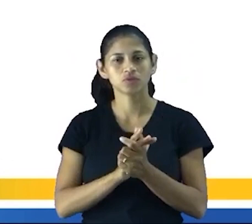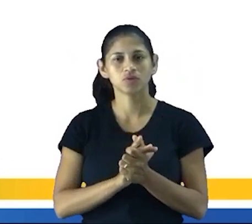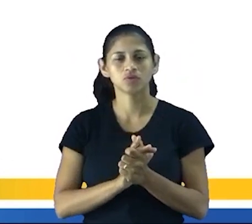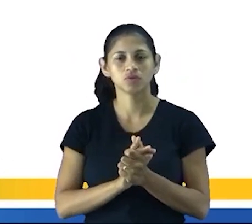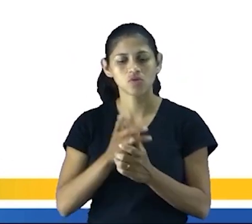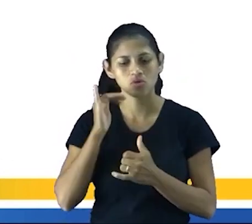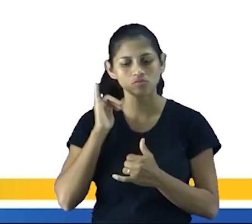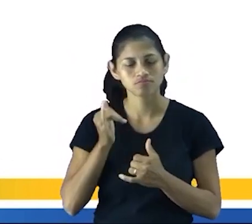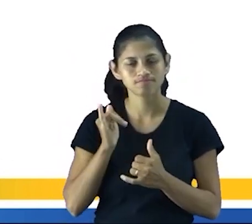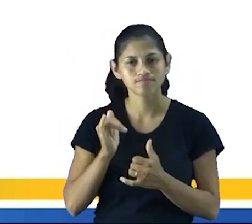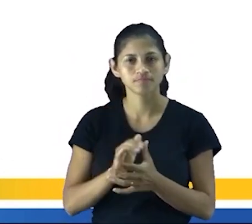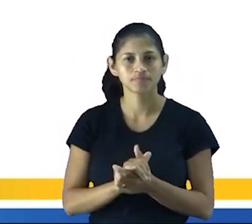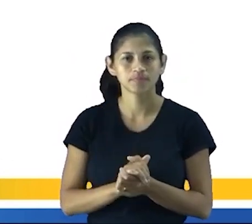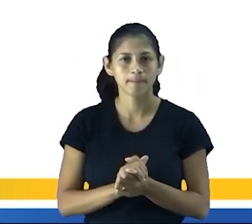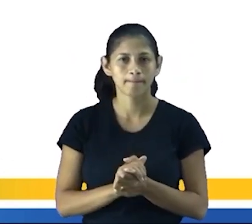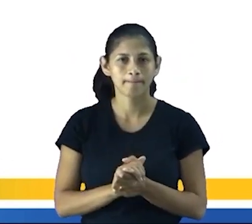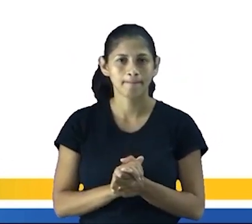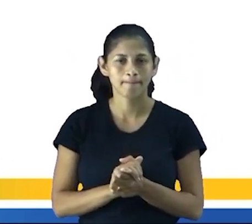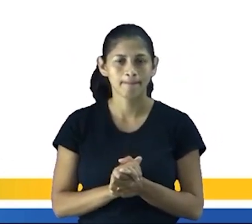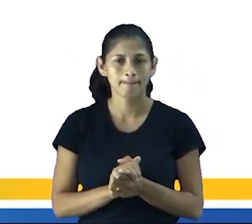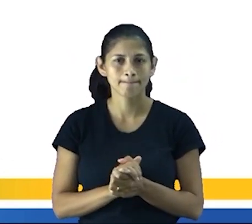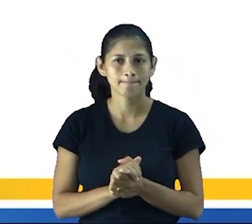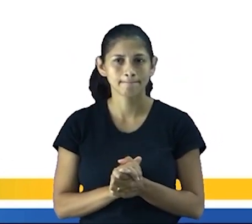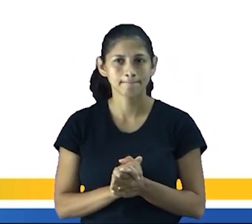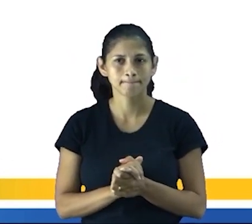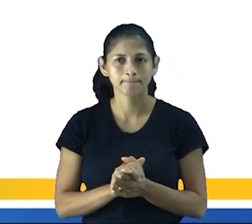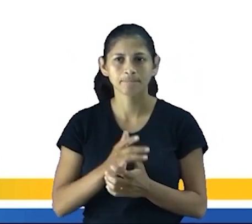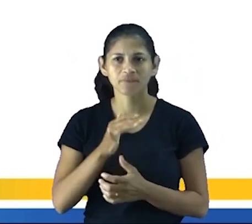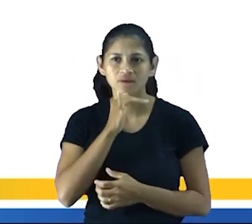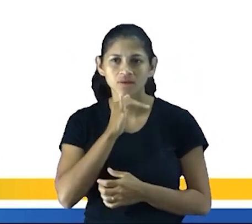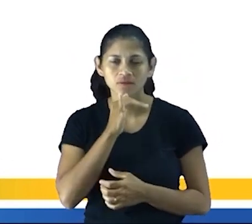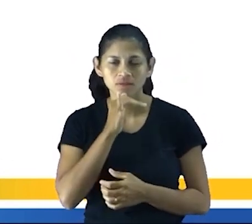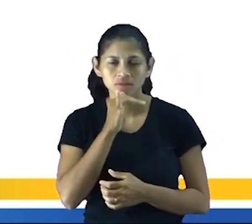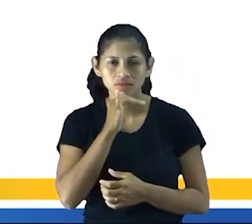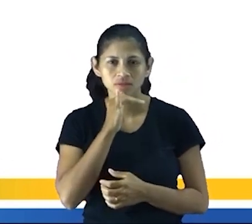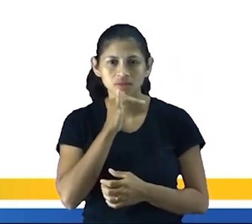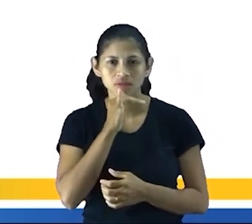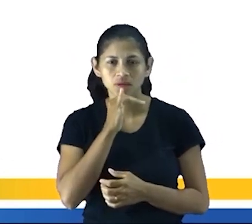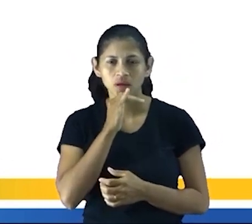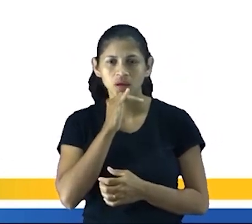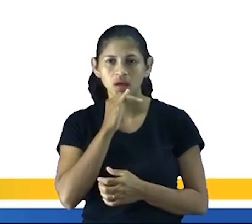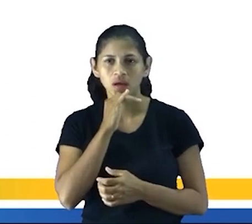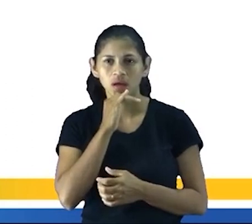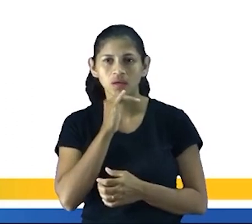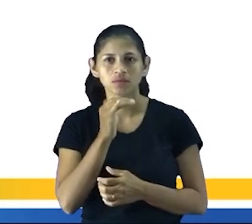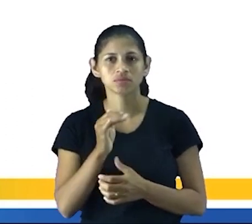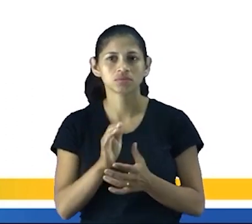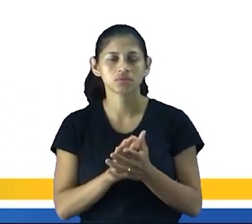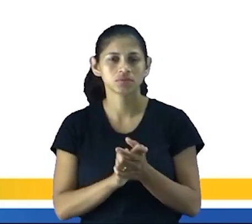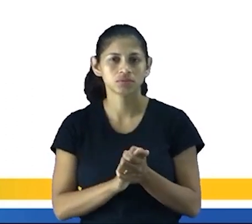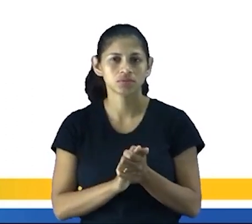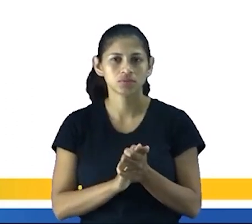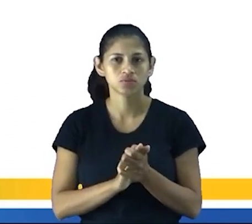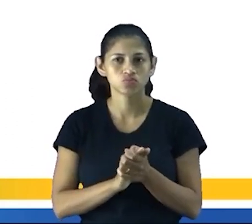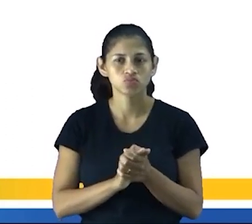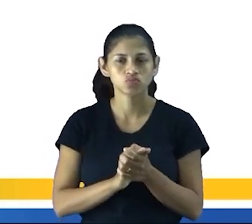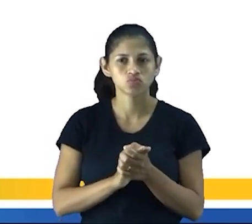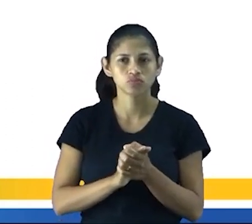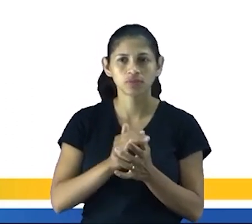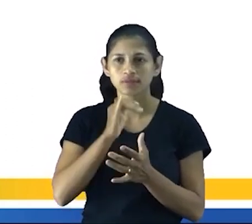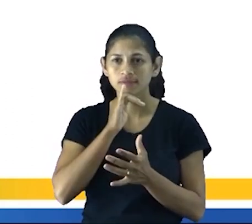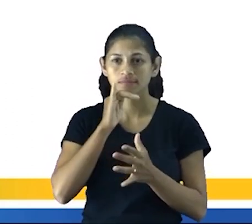está contando. Então vamos ver um exemplo de descrição objetiva, quando a cena é simplesmente descrita de